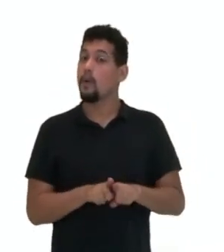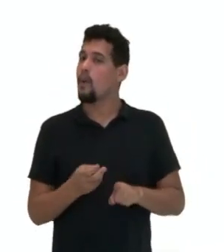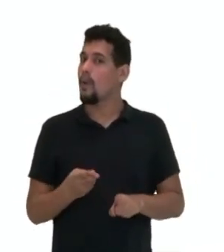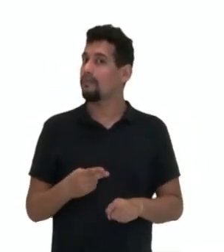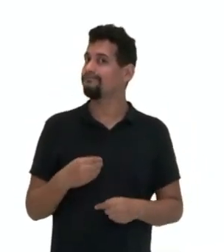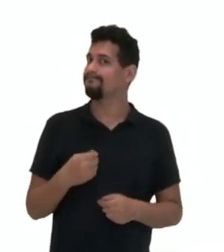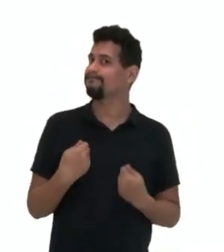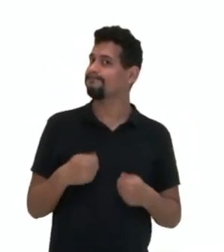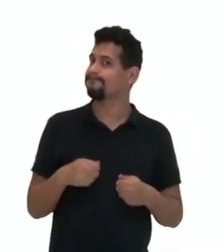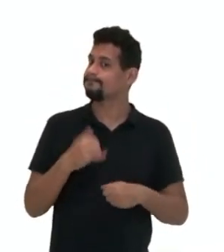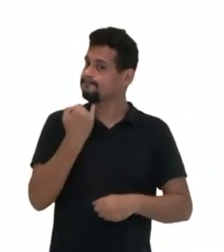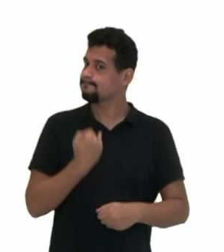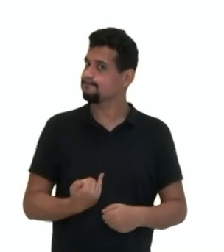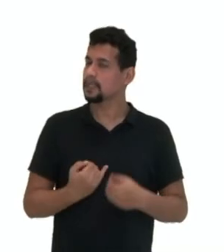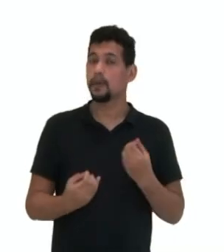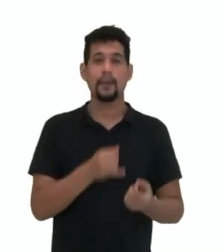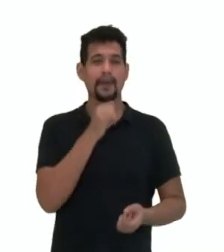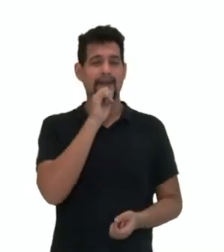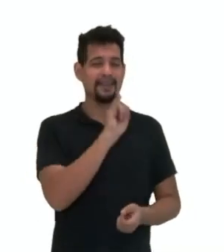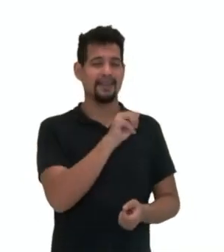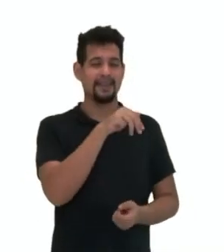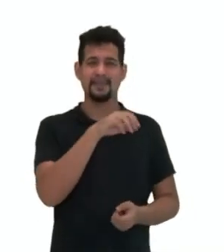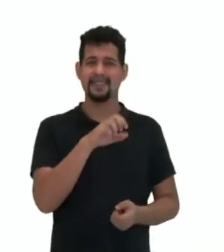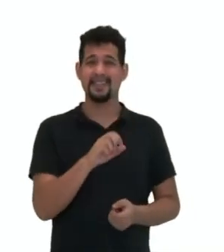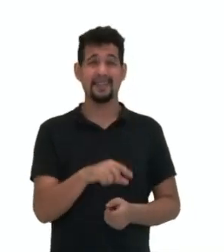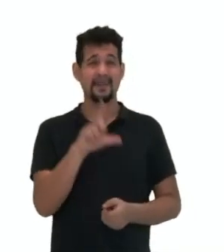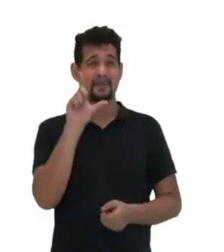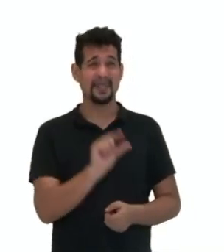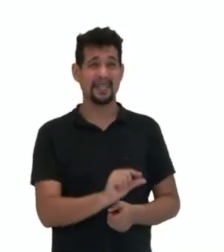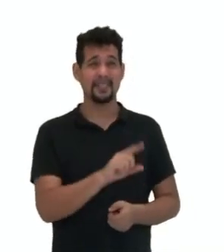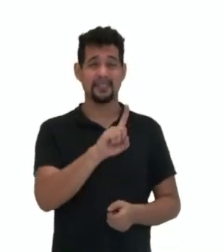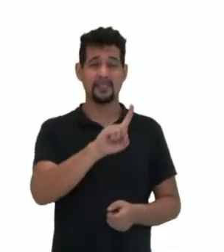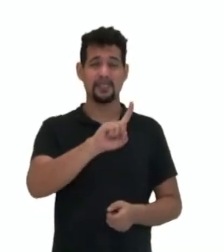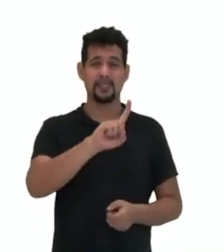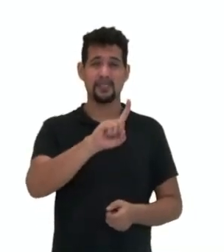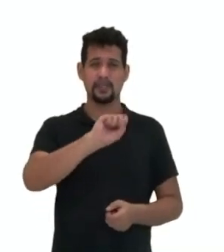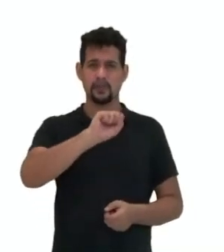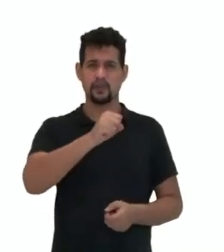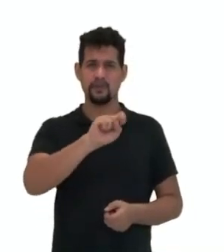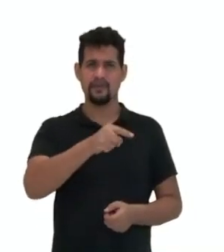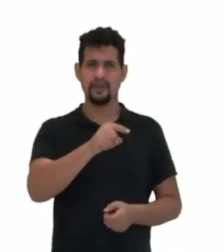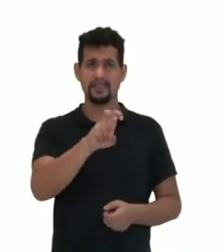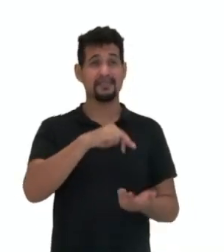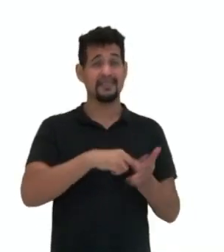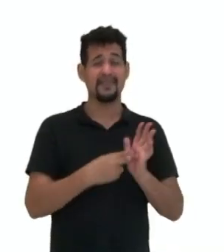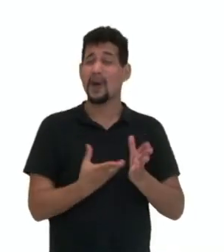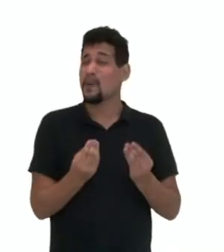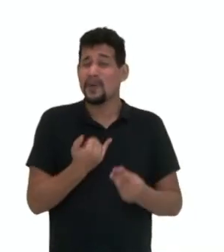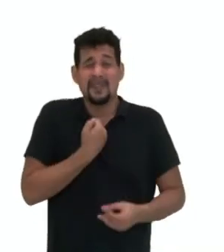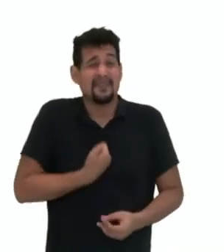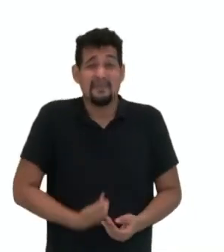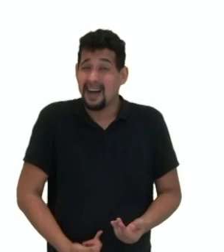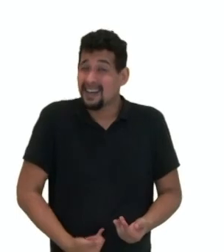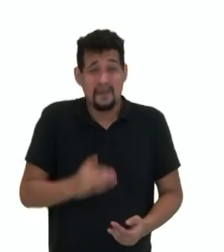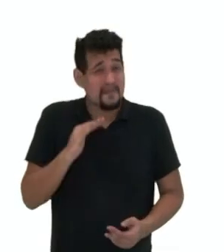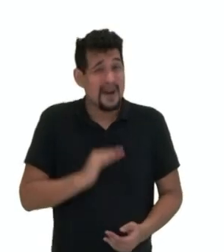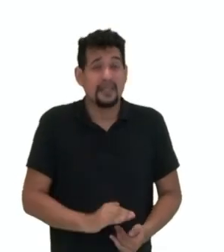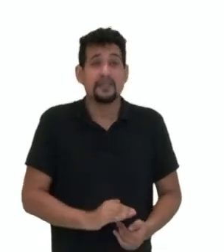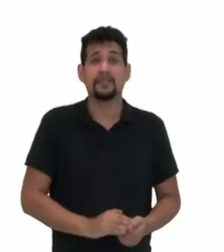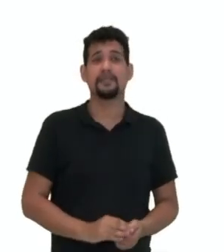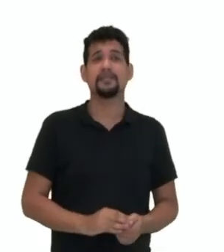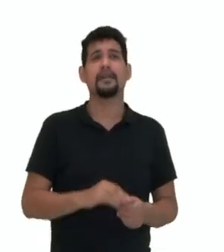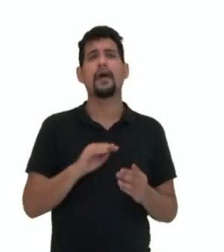olha, se a pessoa tem um IMC abaixo de 18,5, ela está abaixo do peso. Entre 18,5